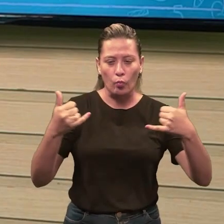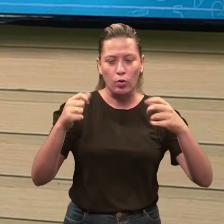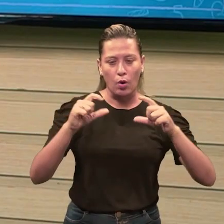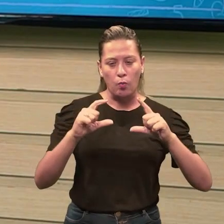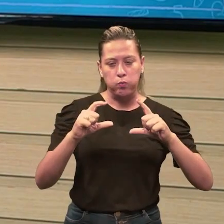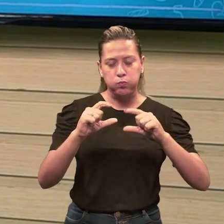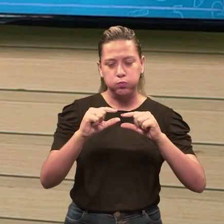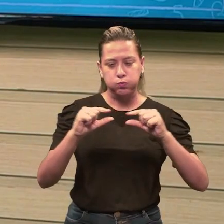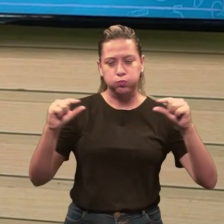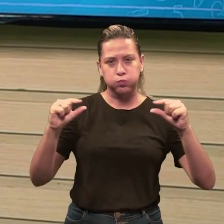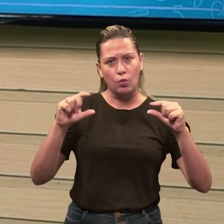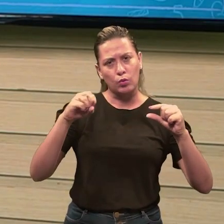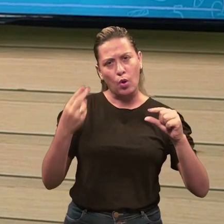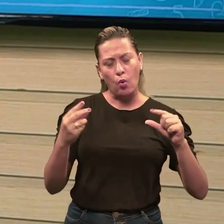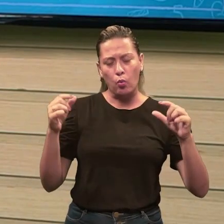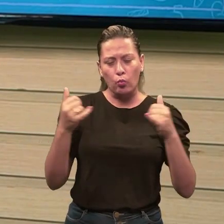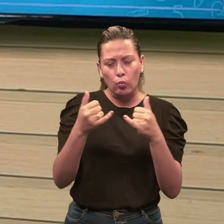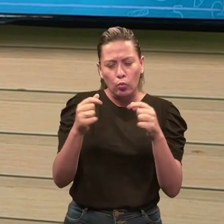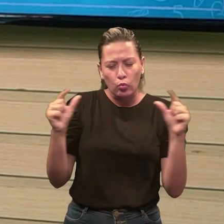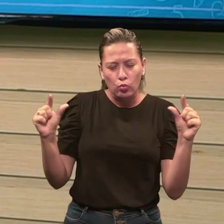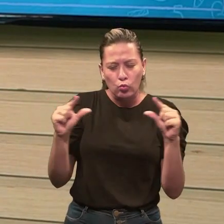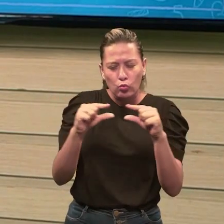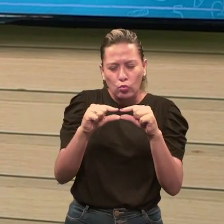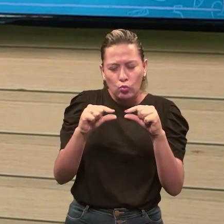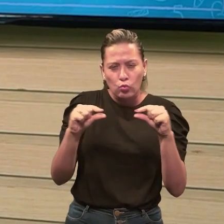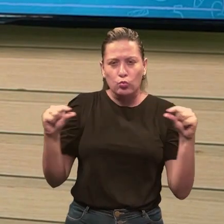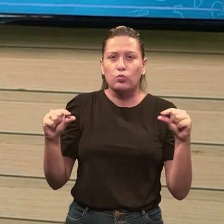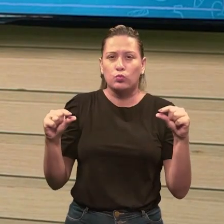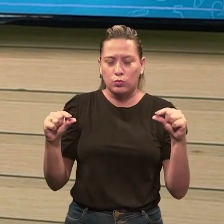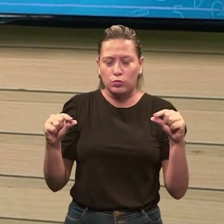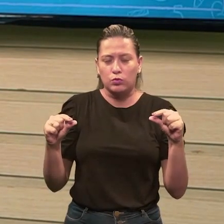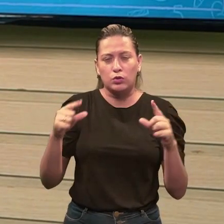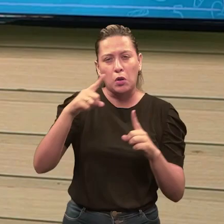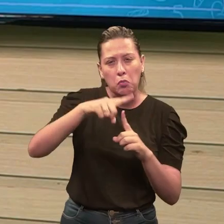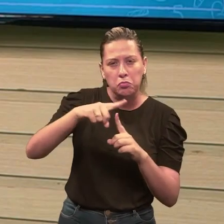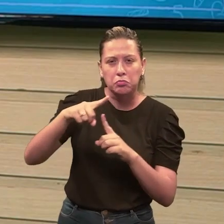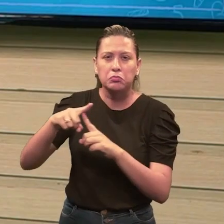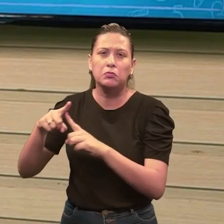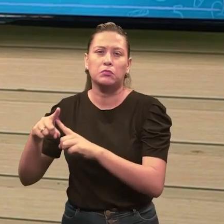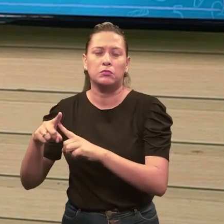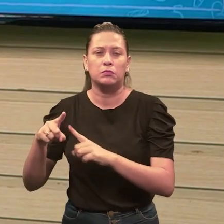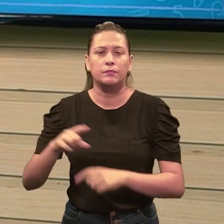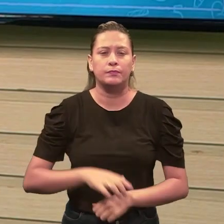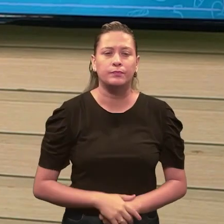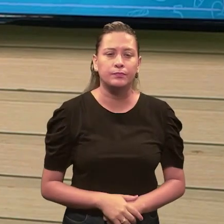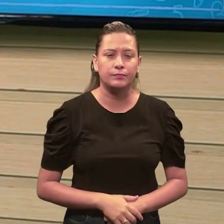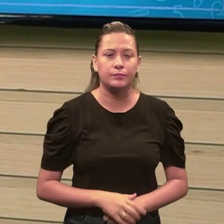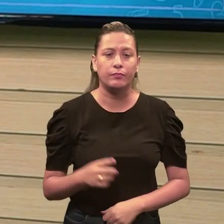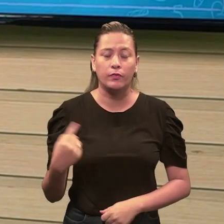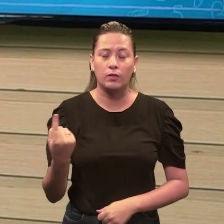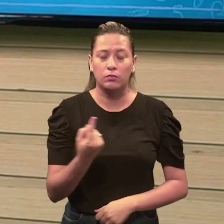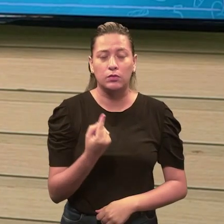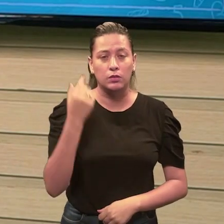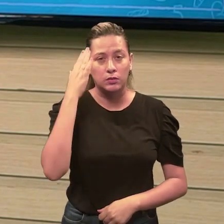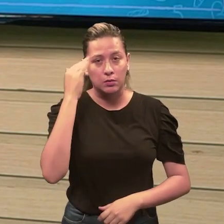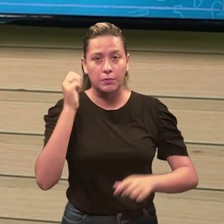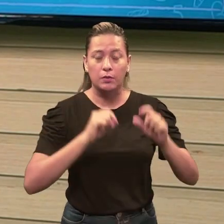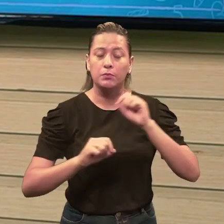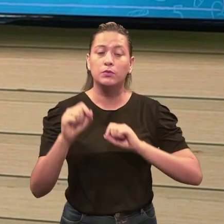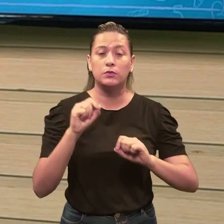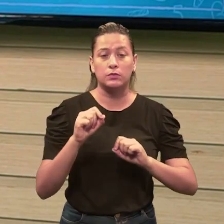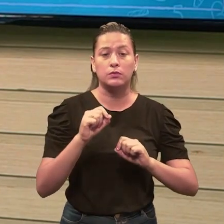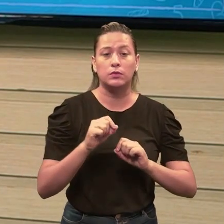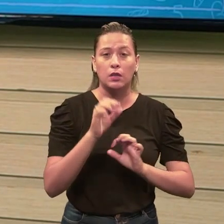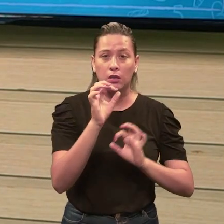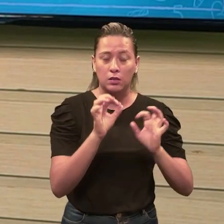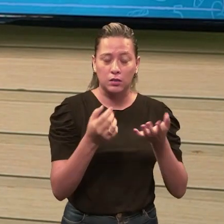da forma, né. Então, a gente sabe que o esquema completo, né, o mais